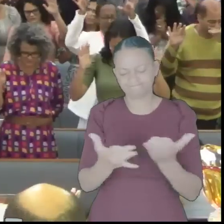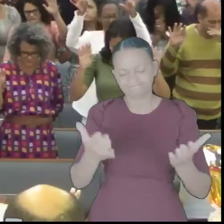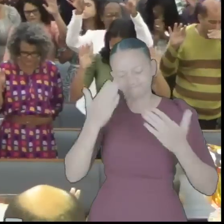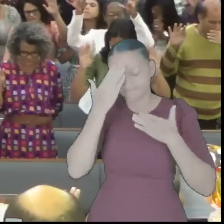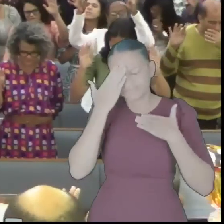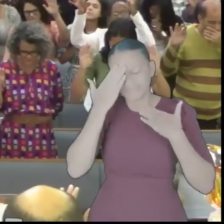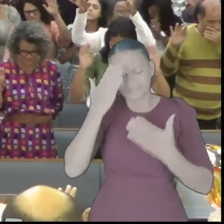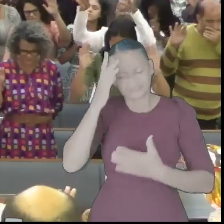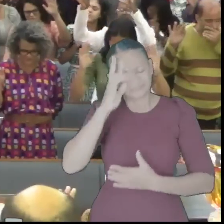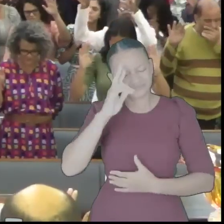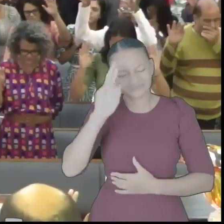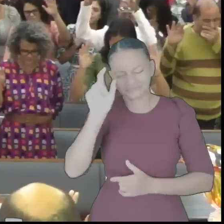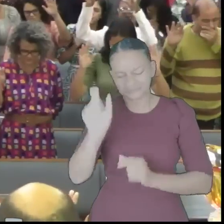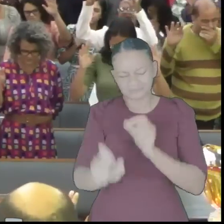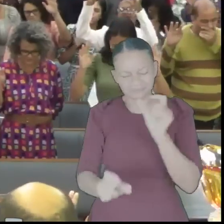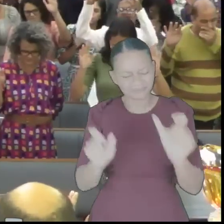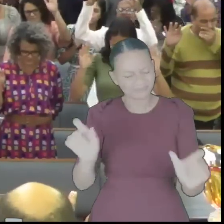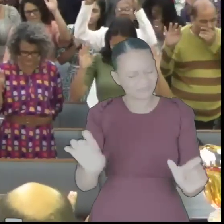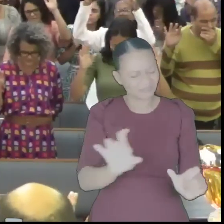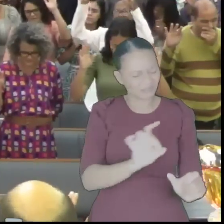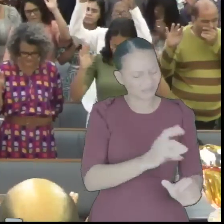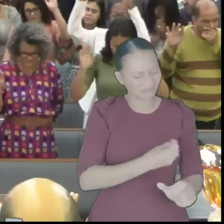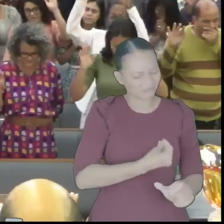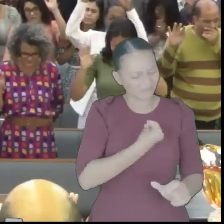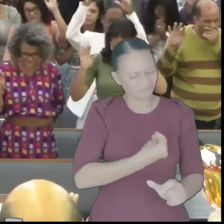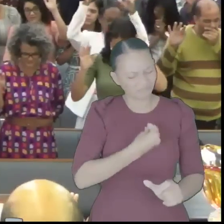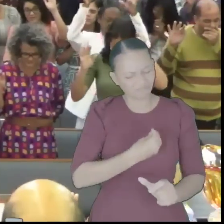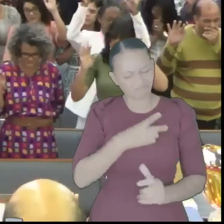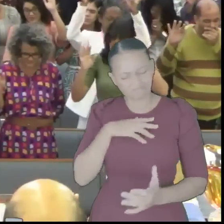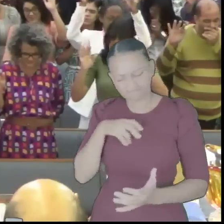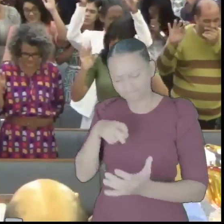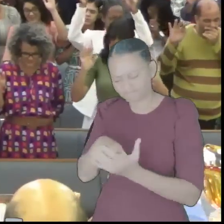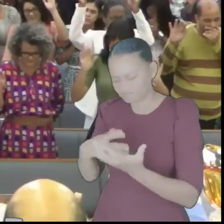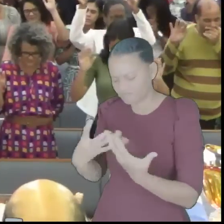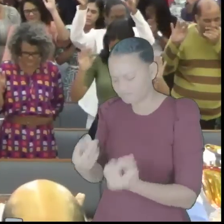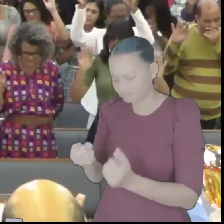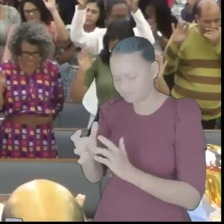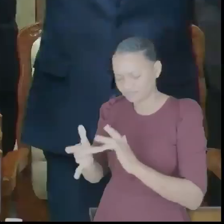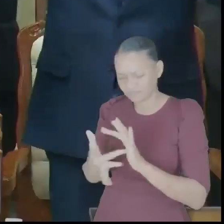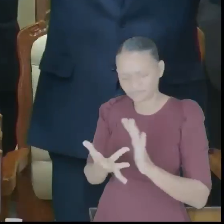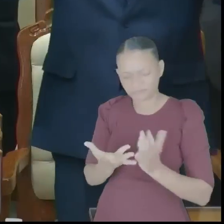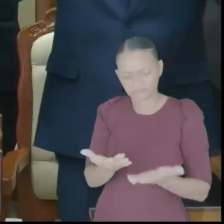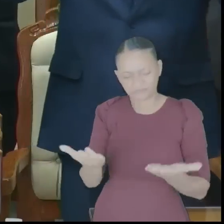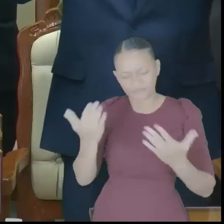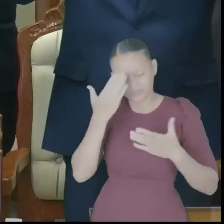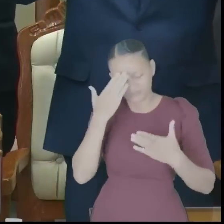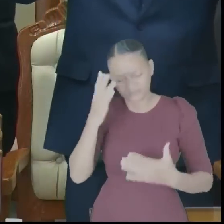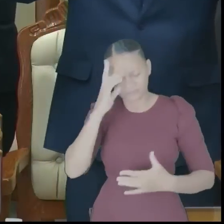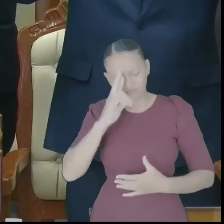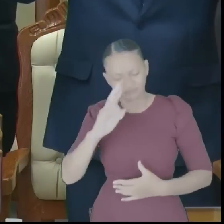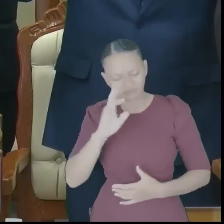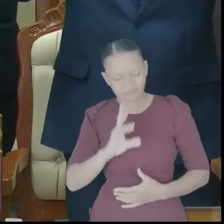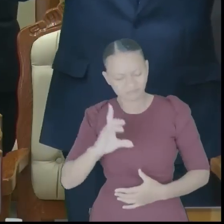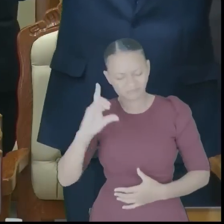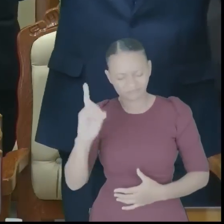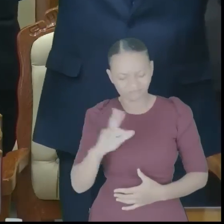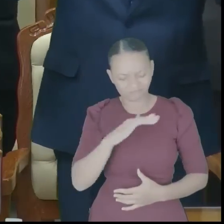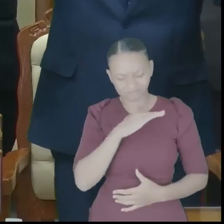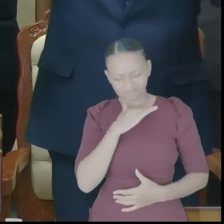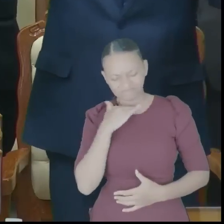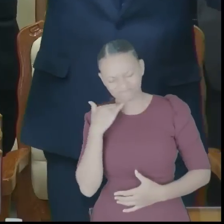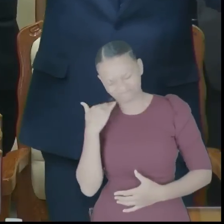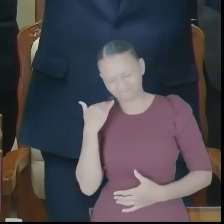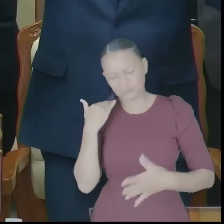pelas preciosas vidas que hoje se renderam a ti. Obrigado, Senhor Deus, pela morte